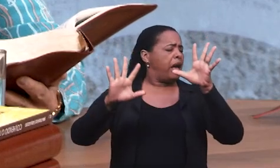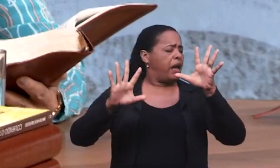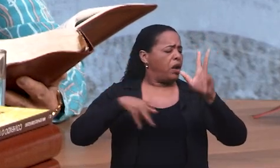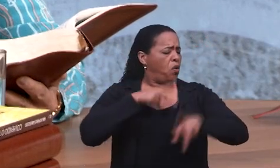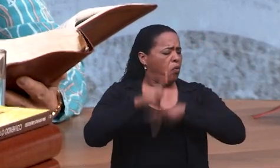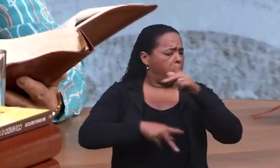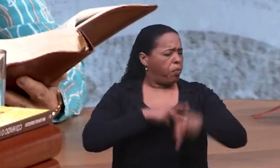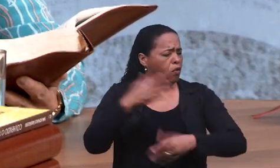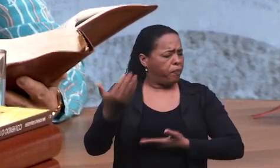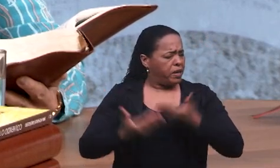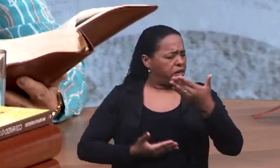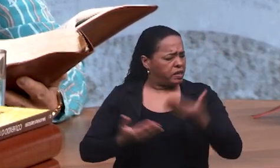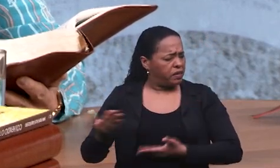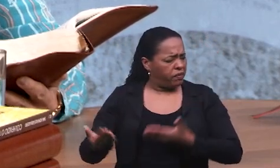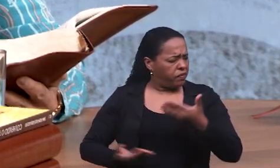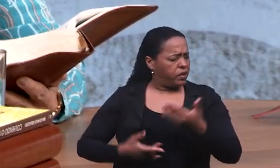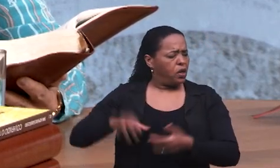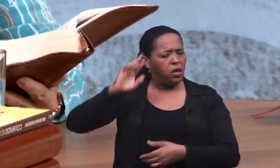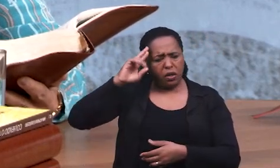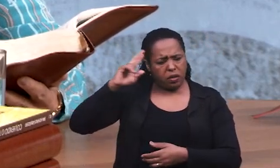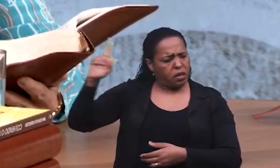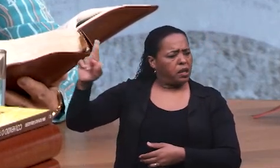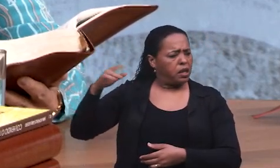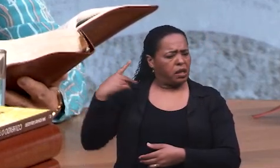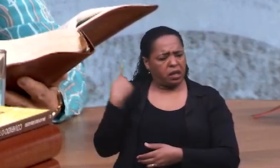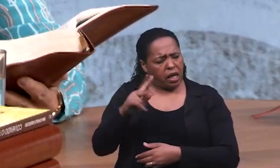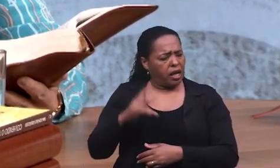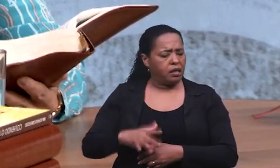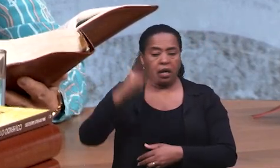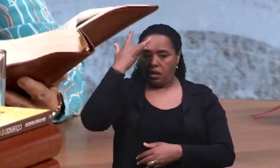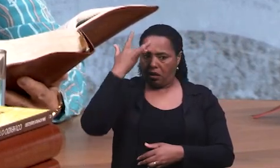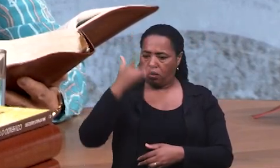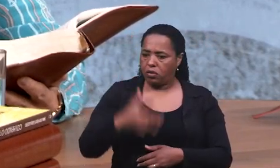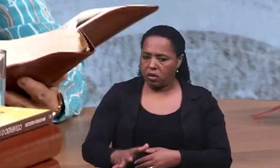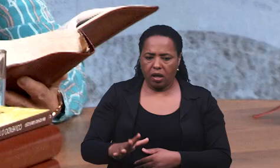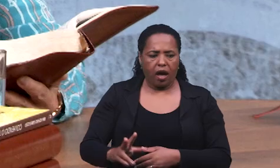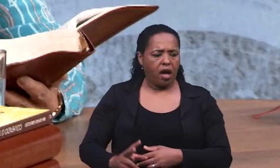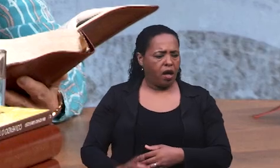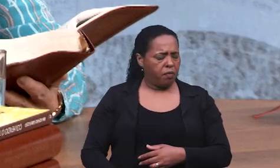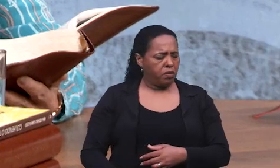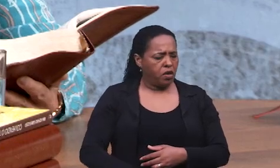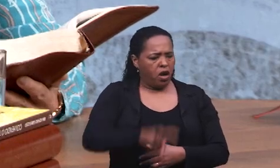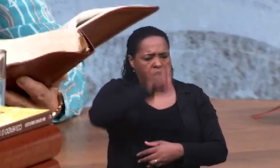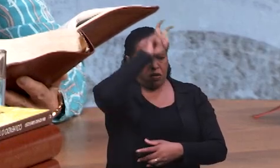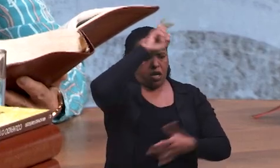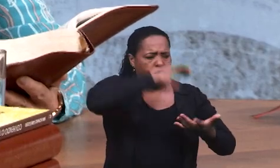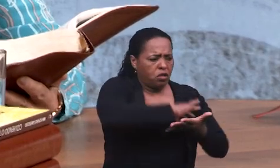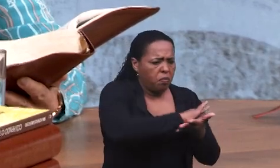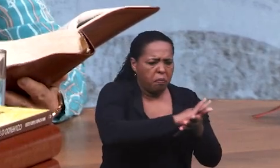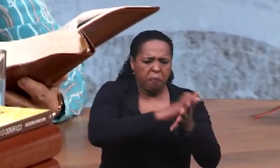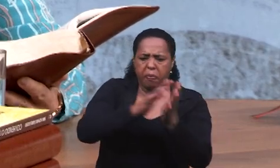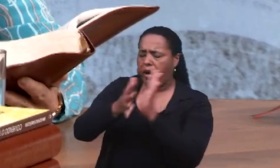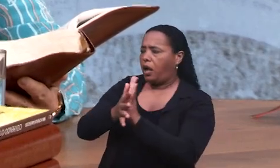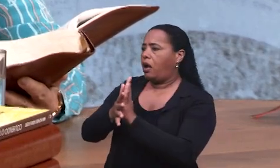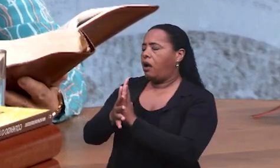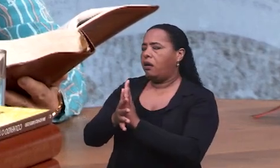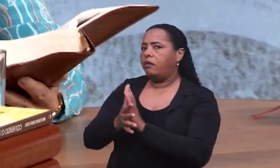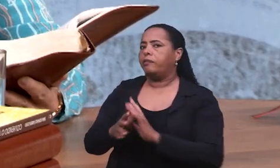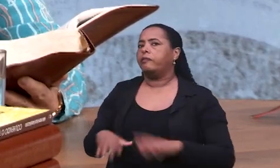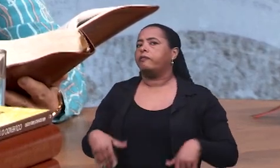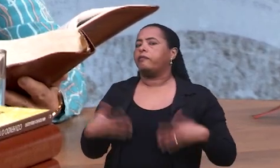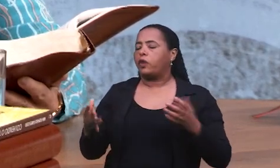que sirvam ao Senhor seu Deus. Ainda não sabes que o Egito está destruído?